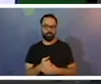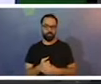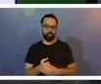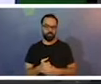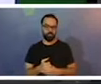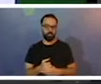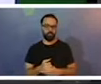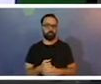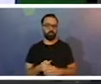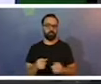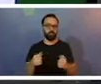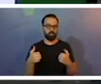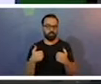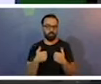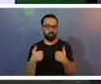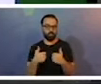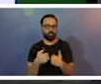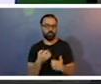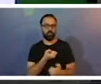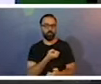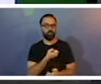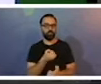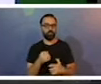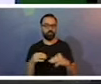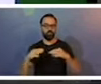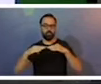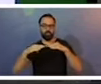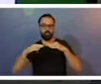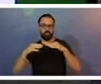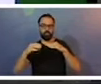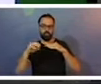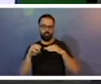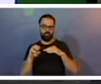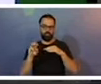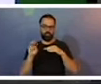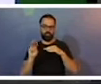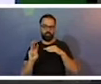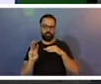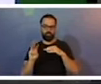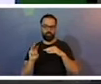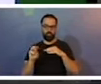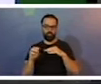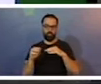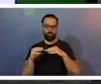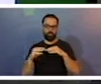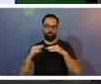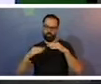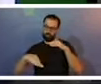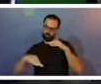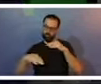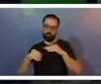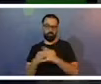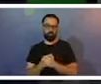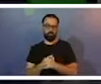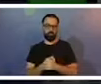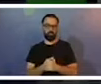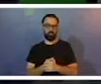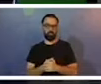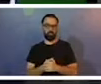produto mais próximo, mas eu nunca posso pegar um valor maior, tá? Então, vamos lá.